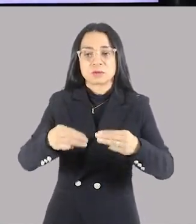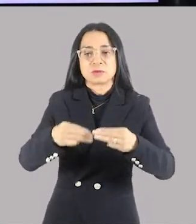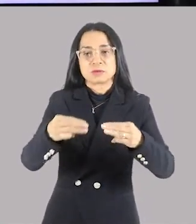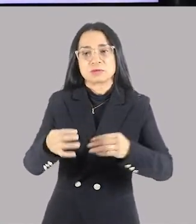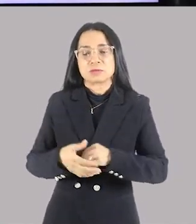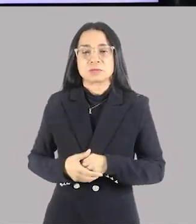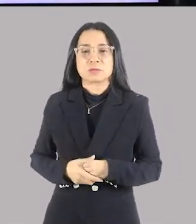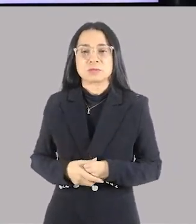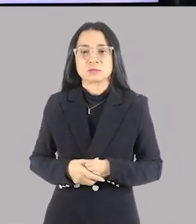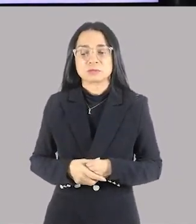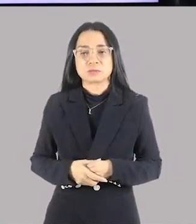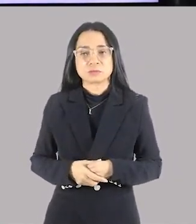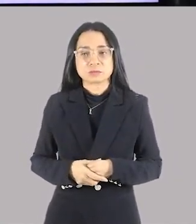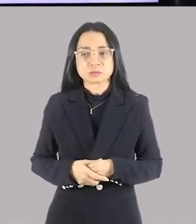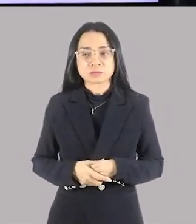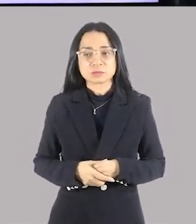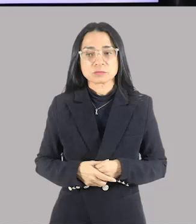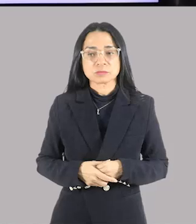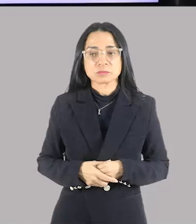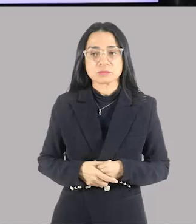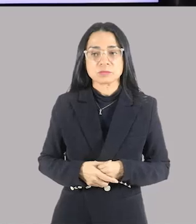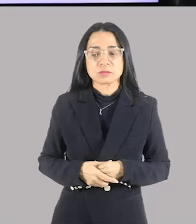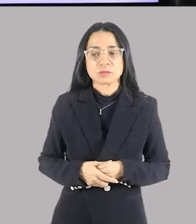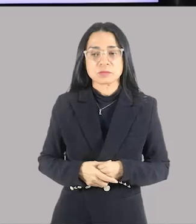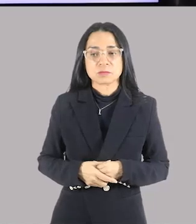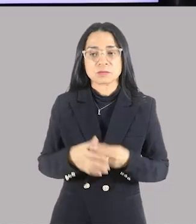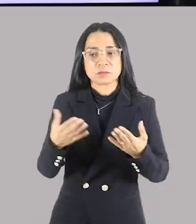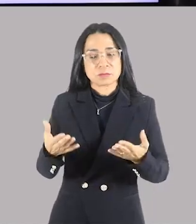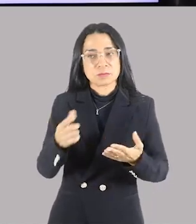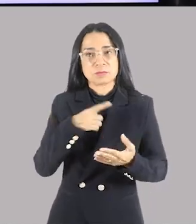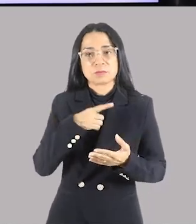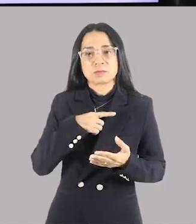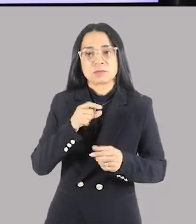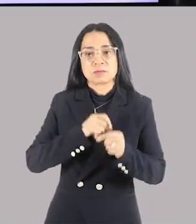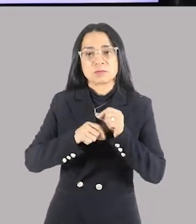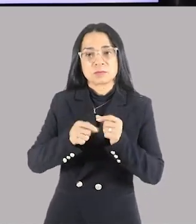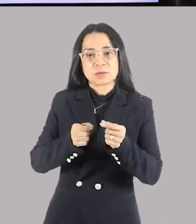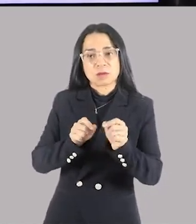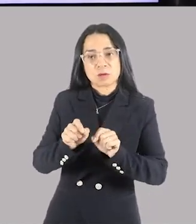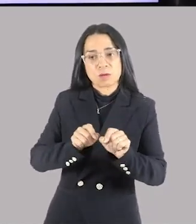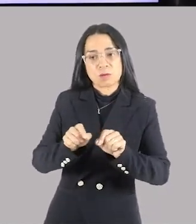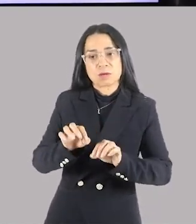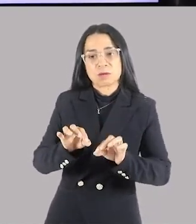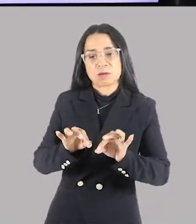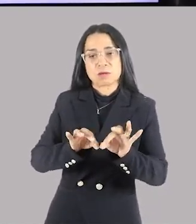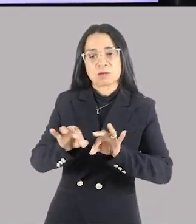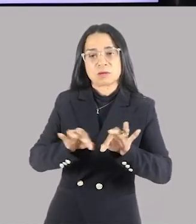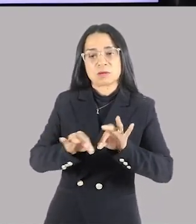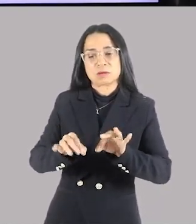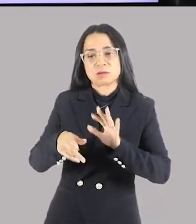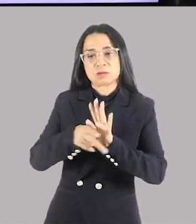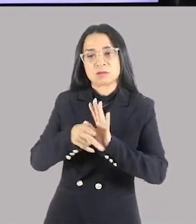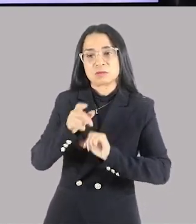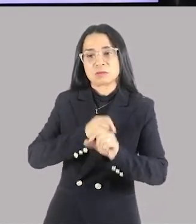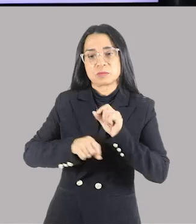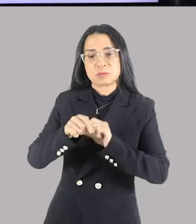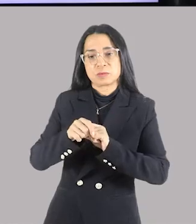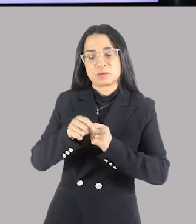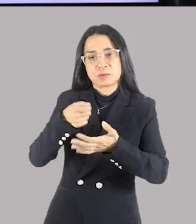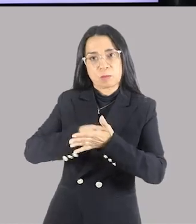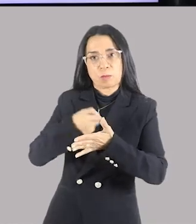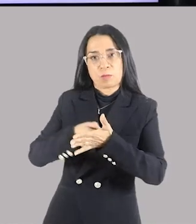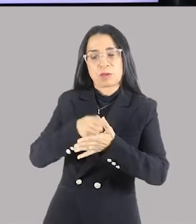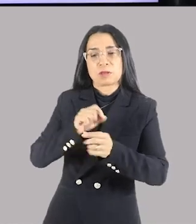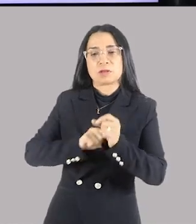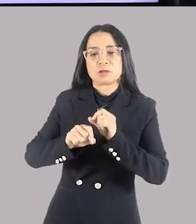órgãos ordenadores de despesa, em regra. Portanto, ali gerenciam os próprios deveres, as próprias